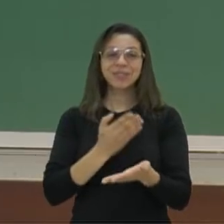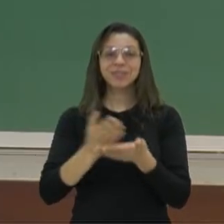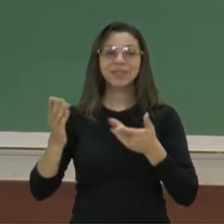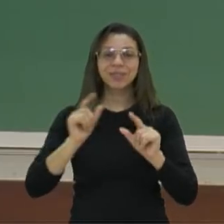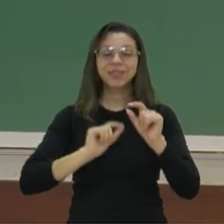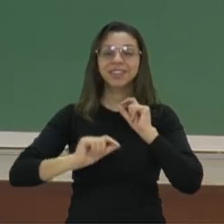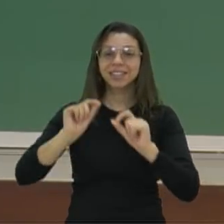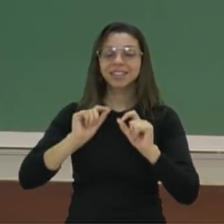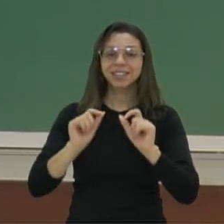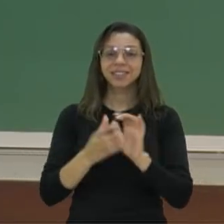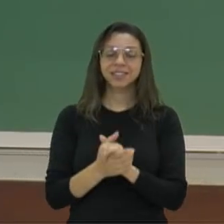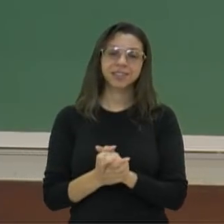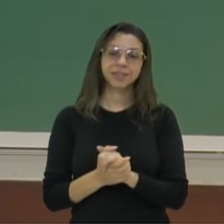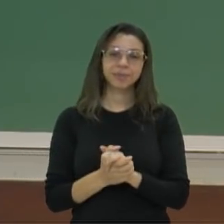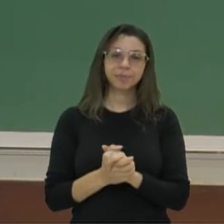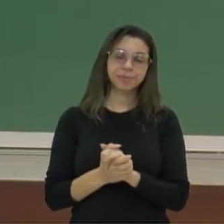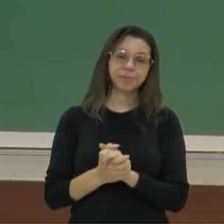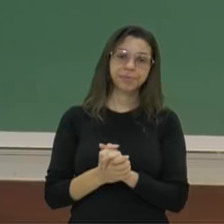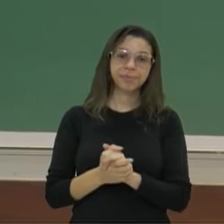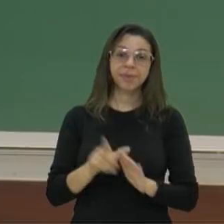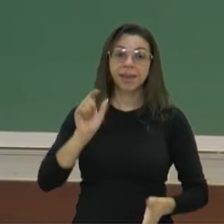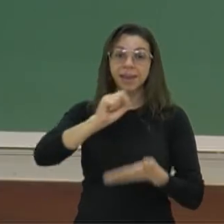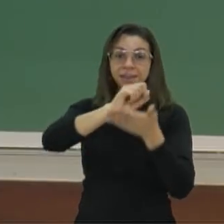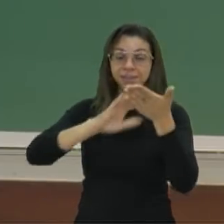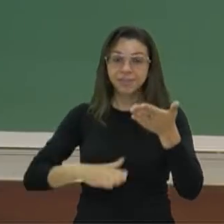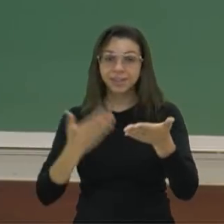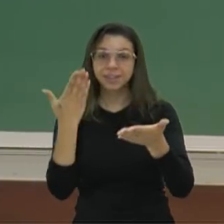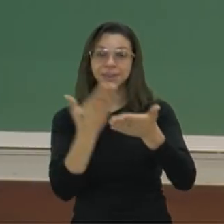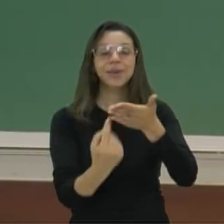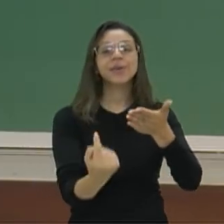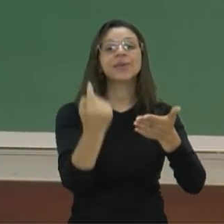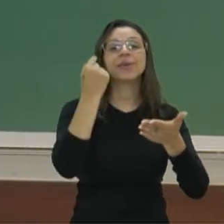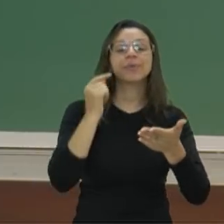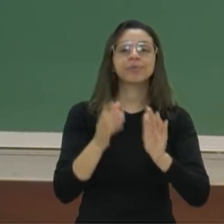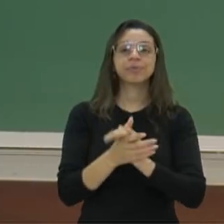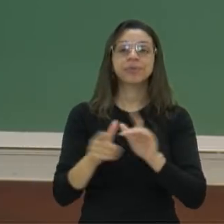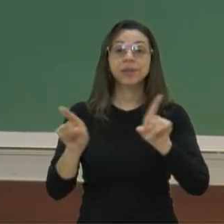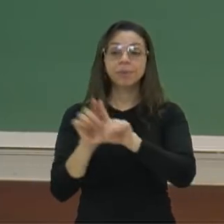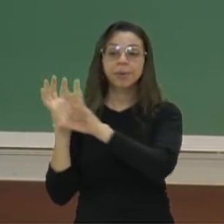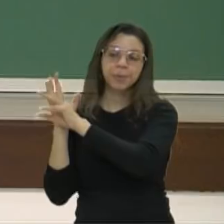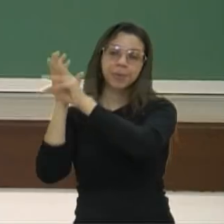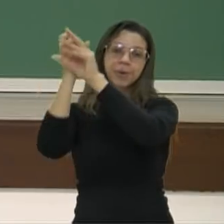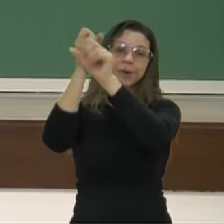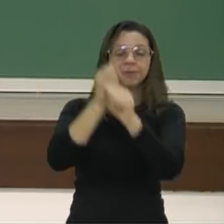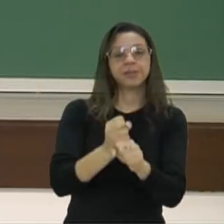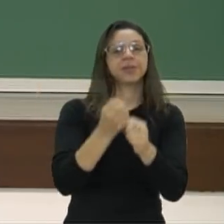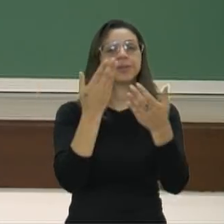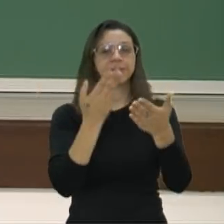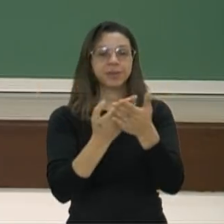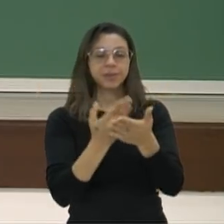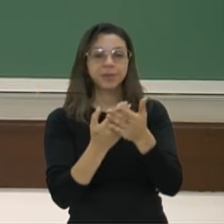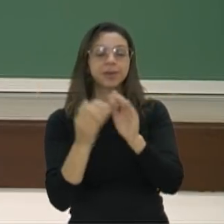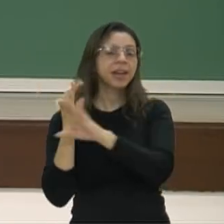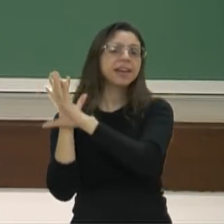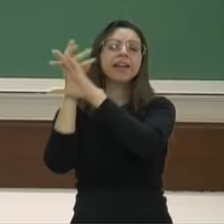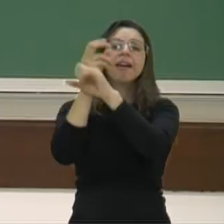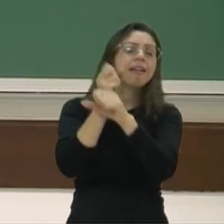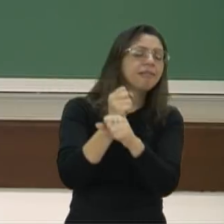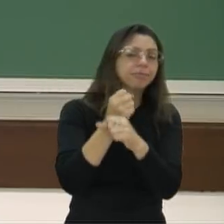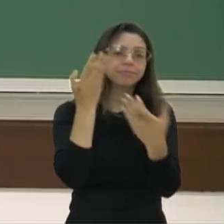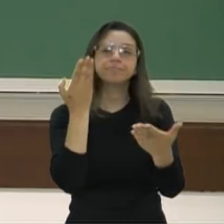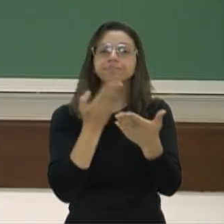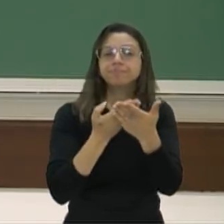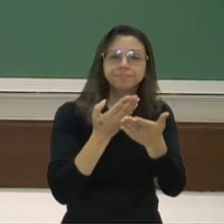a correção das atividades da aula anterior e assim a gente faz uma revisão, a gente relembra o que